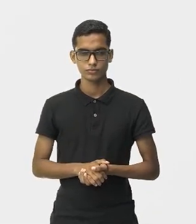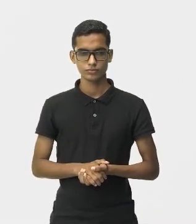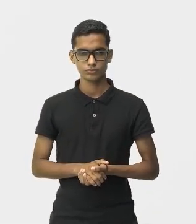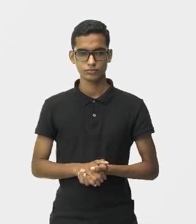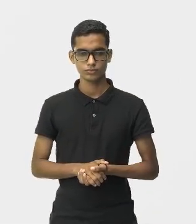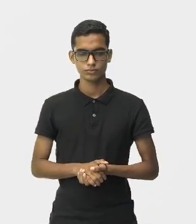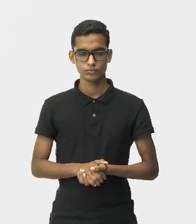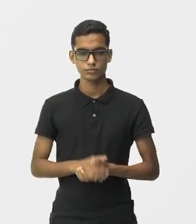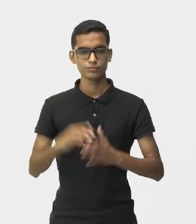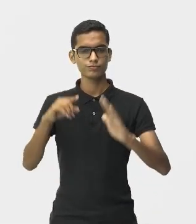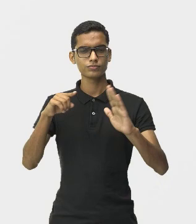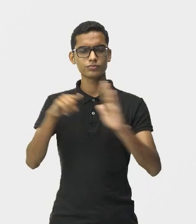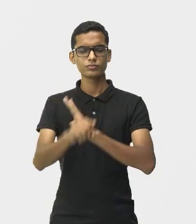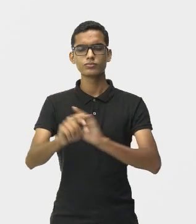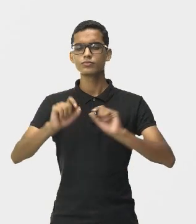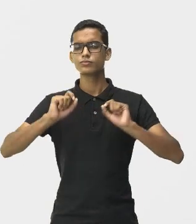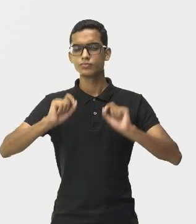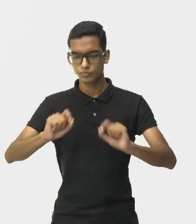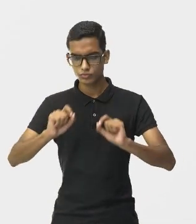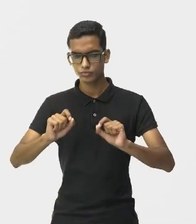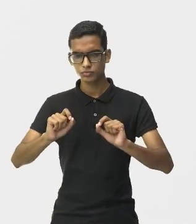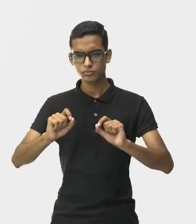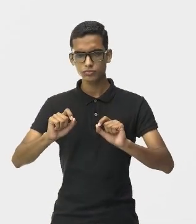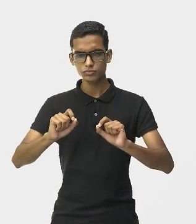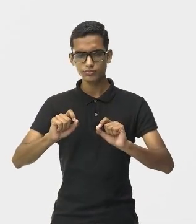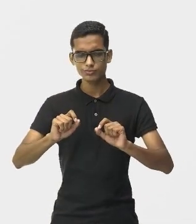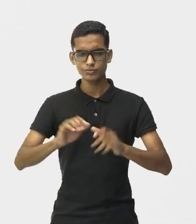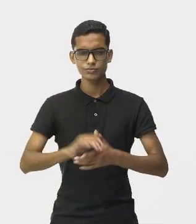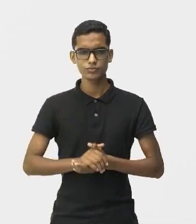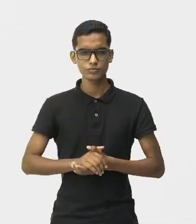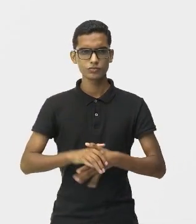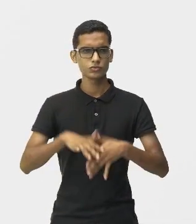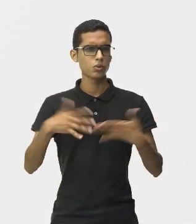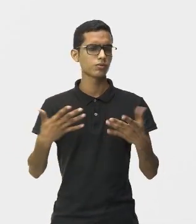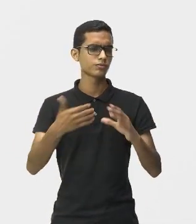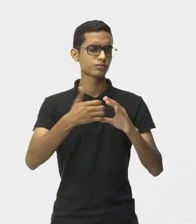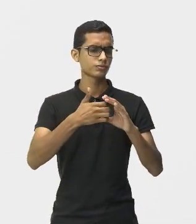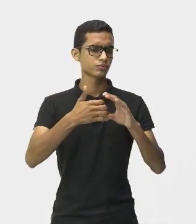Estou perguntando aqui basicamente qual foi